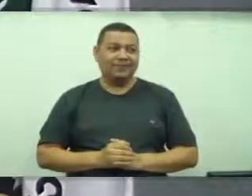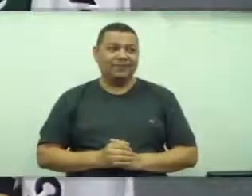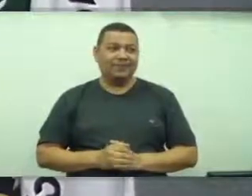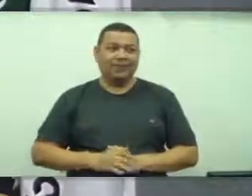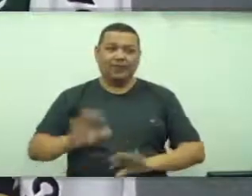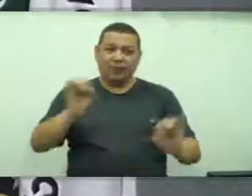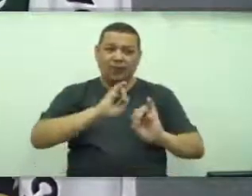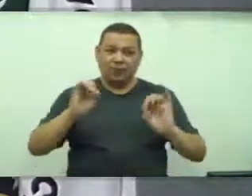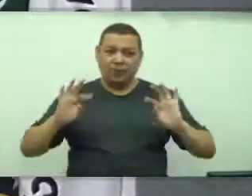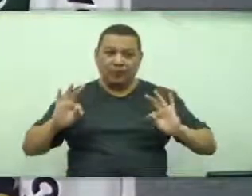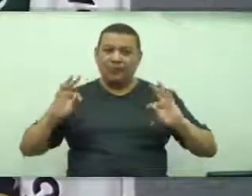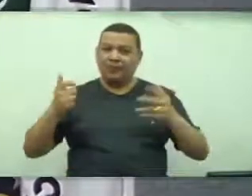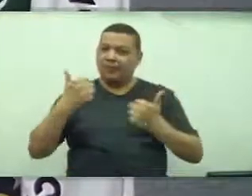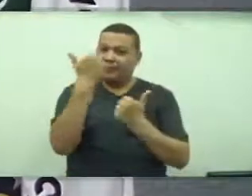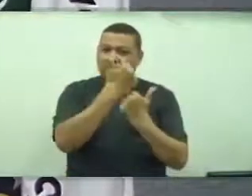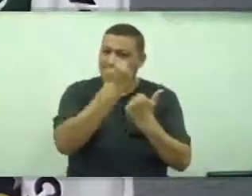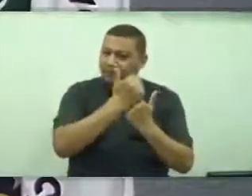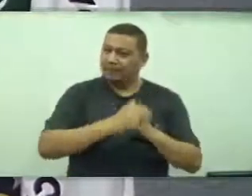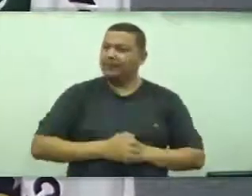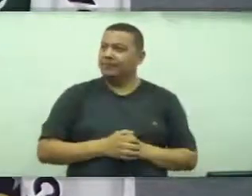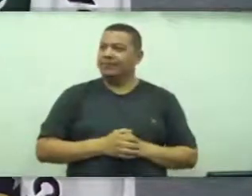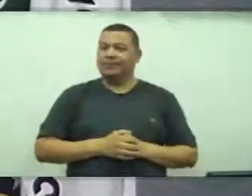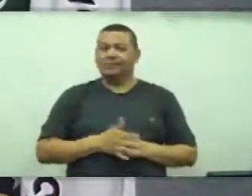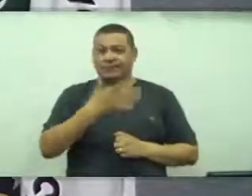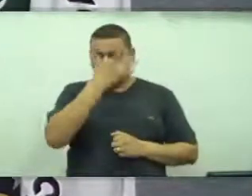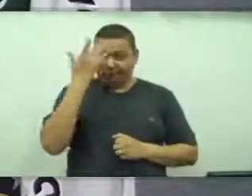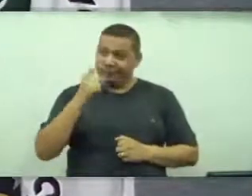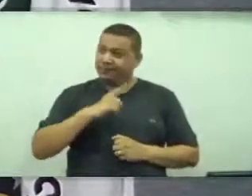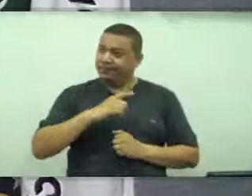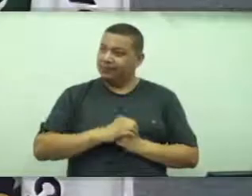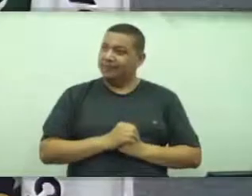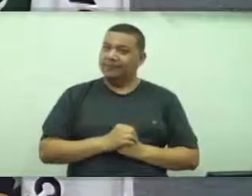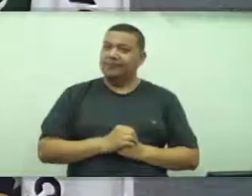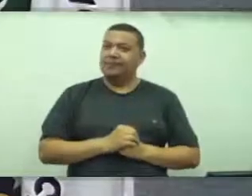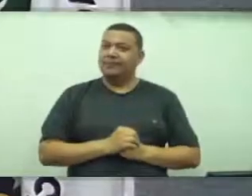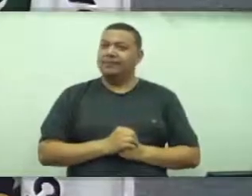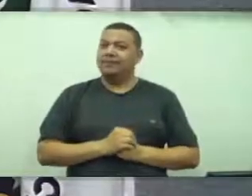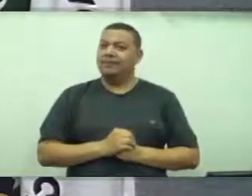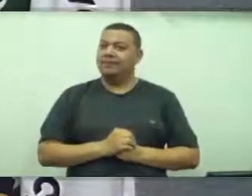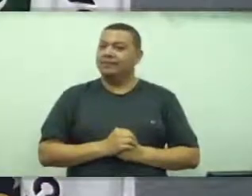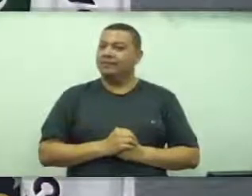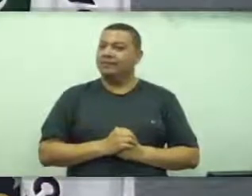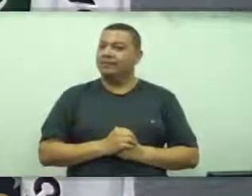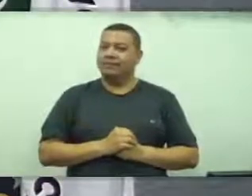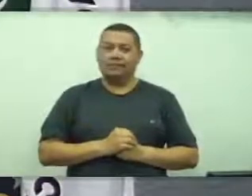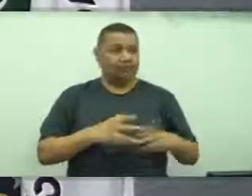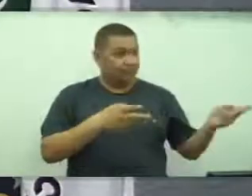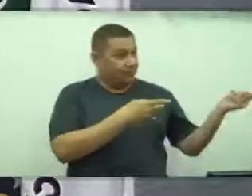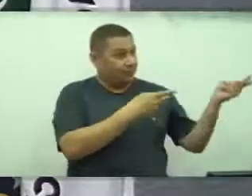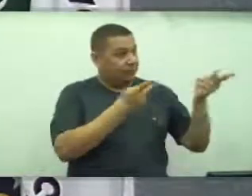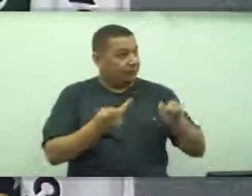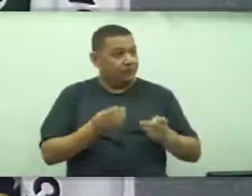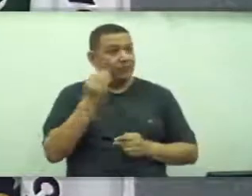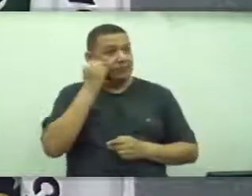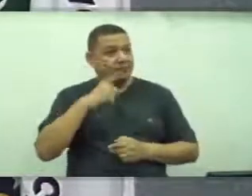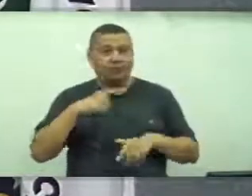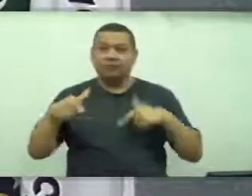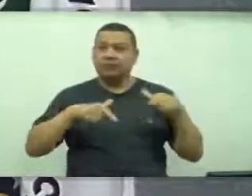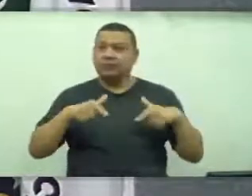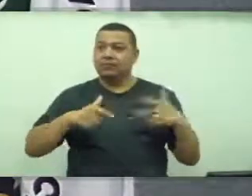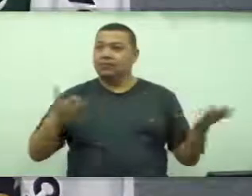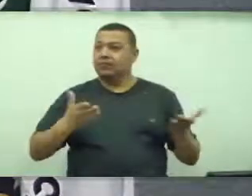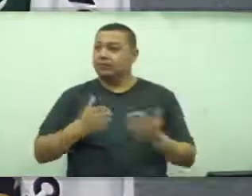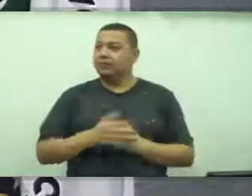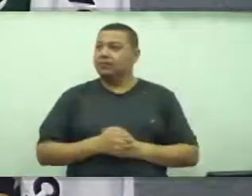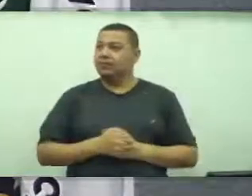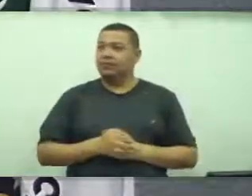todos, assessores e pessoas que estão aqui visitando nosso trabalho nessa